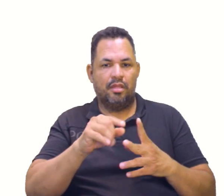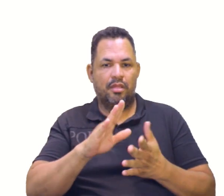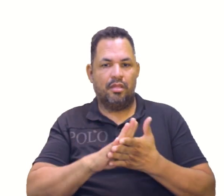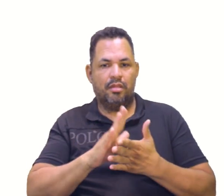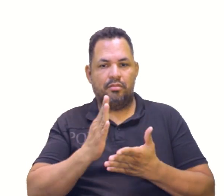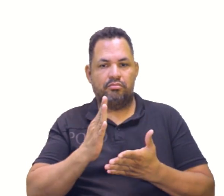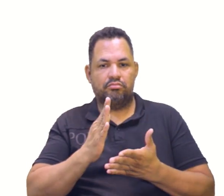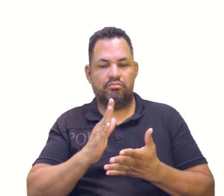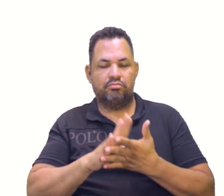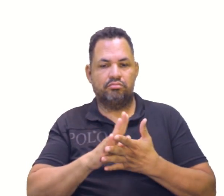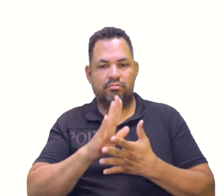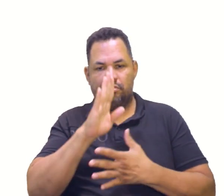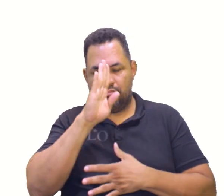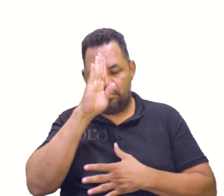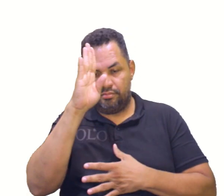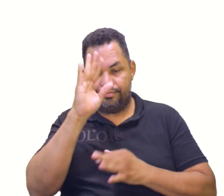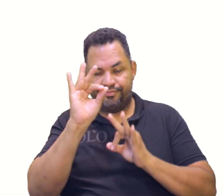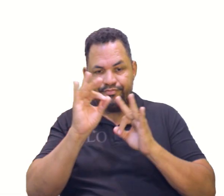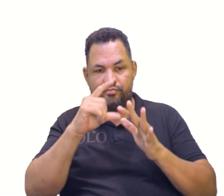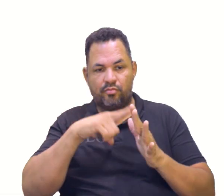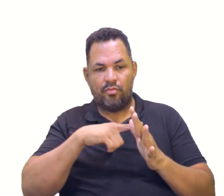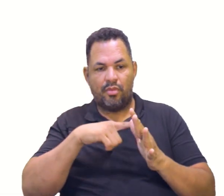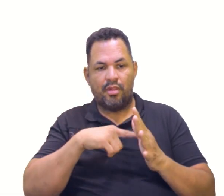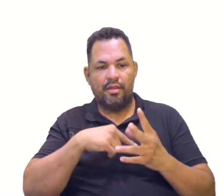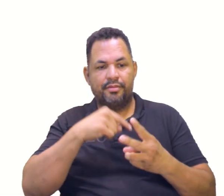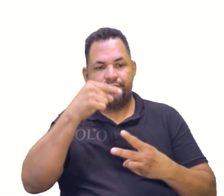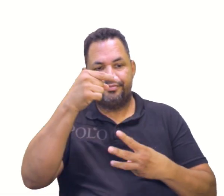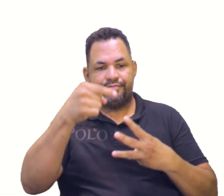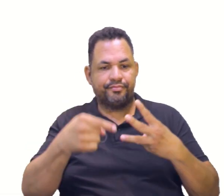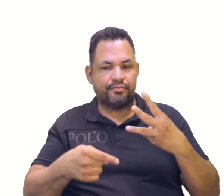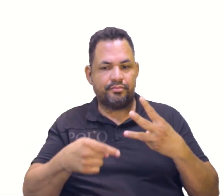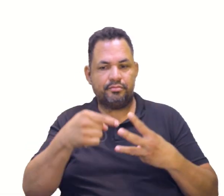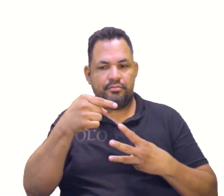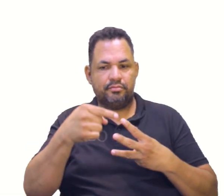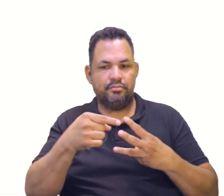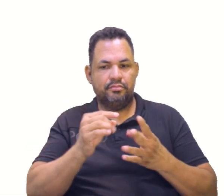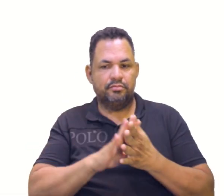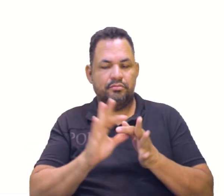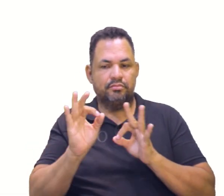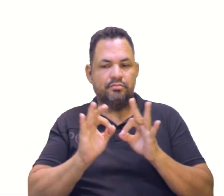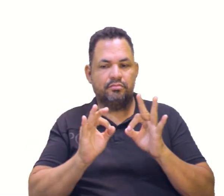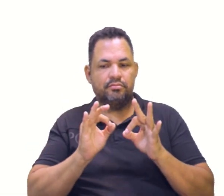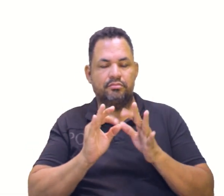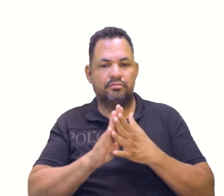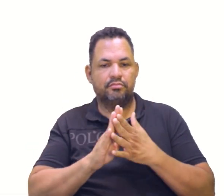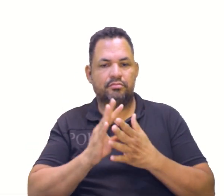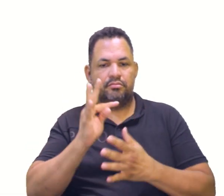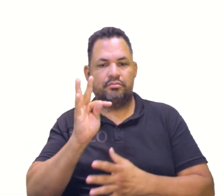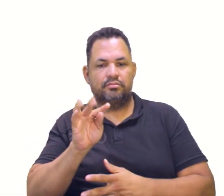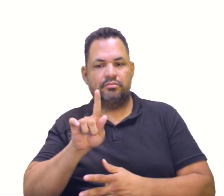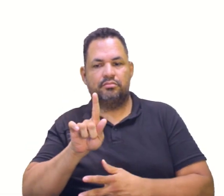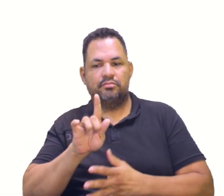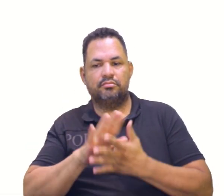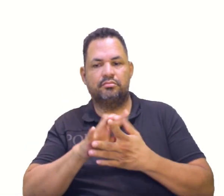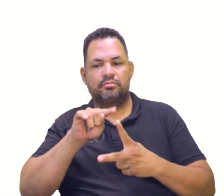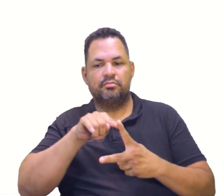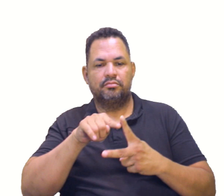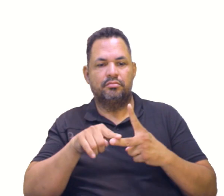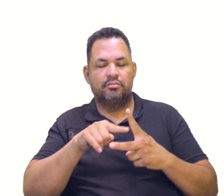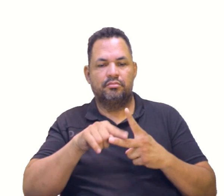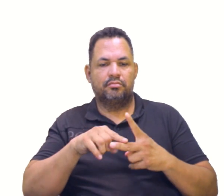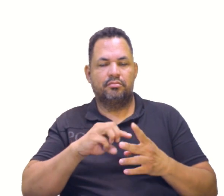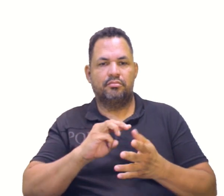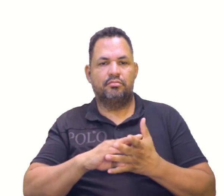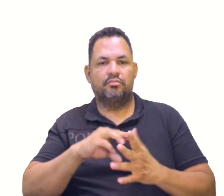estamos falando da tangente, existem 3 modelos de tangente para ângulos, né, notáveis. É raiz de 3